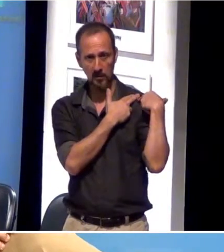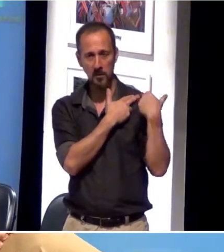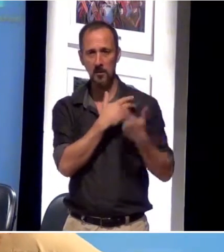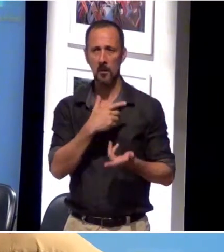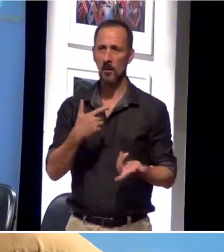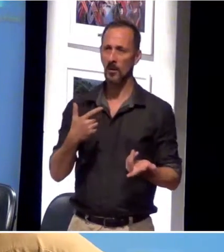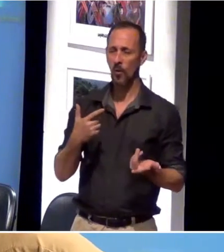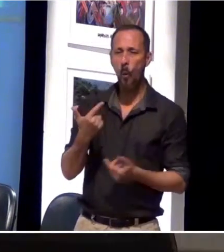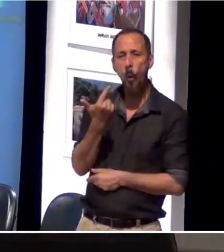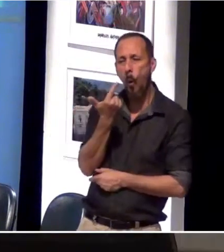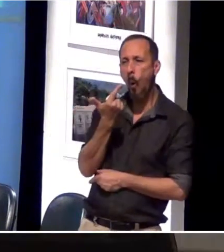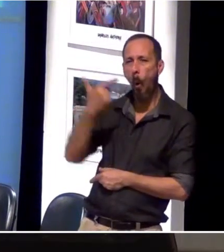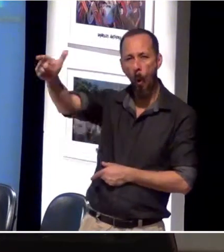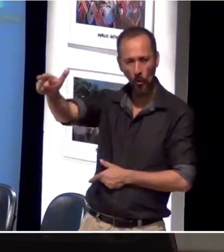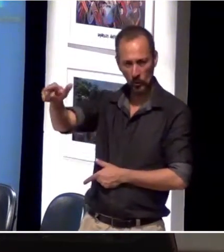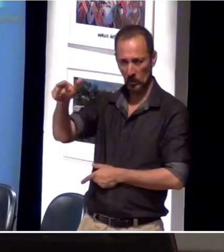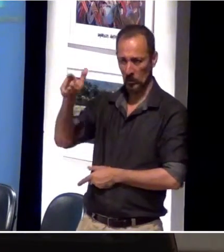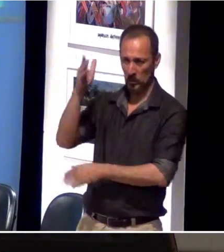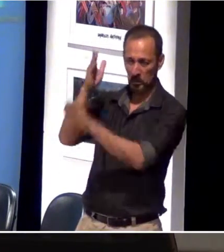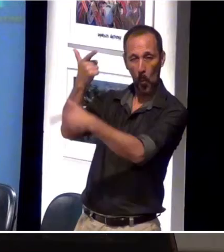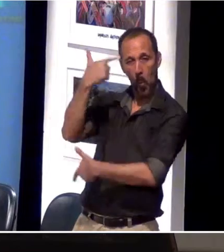só o outro faz.